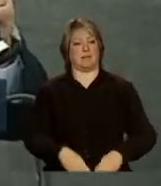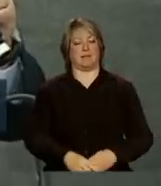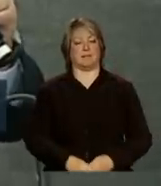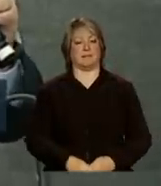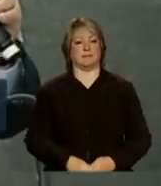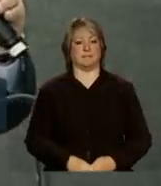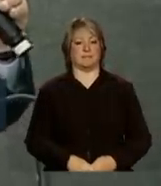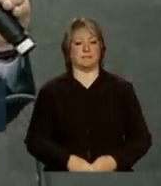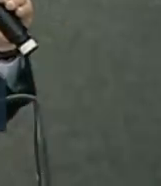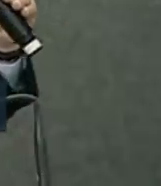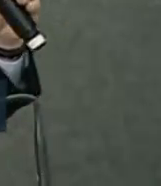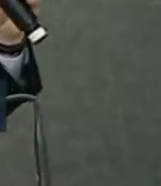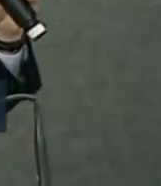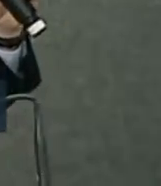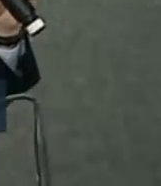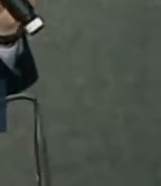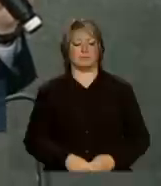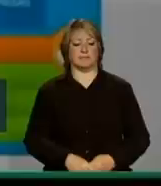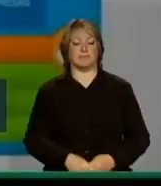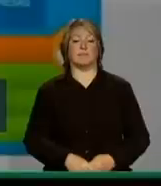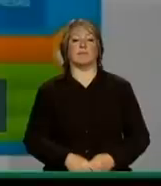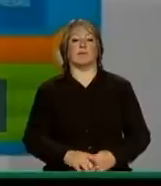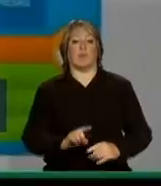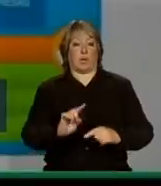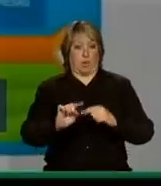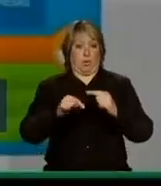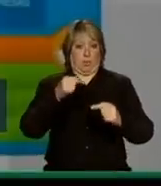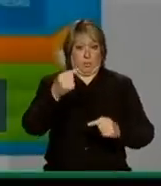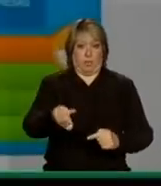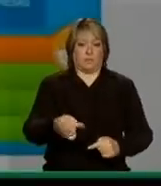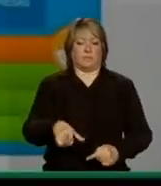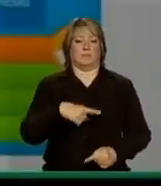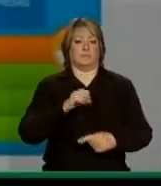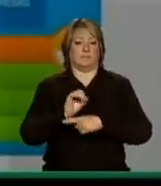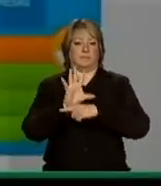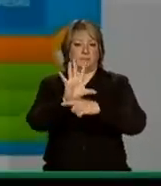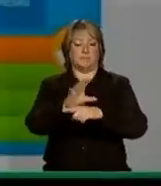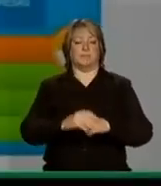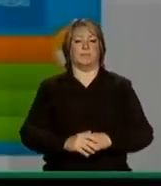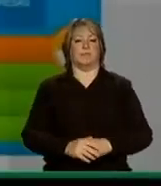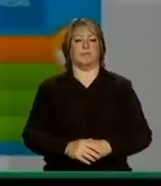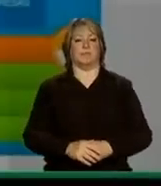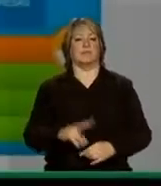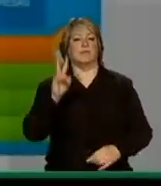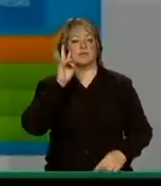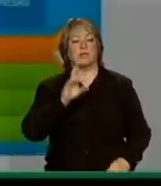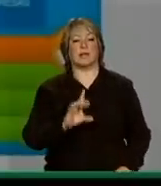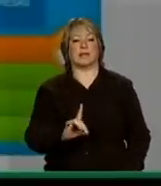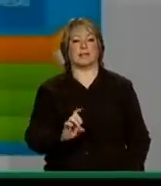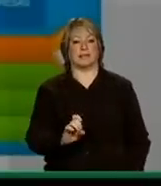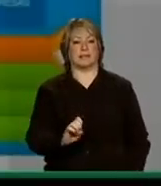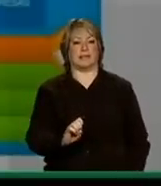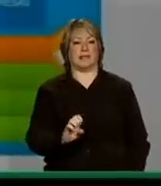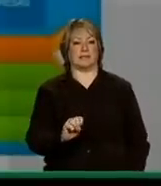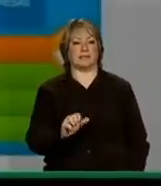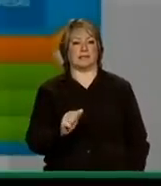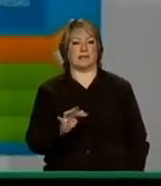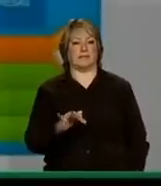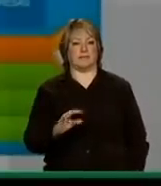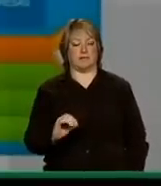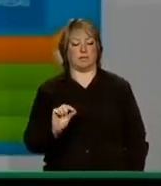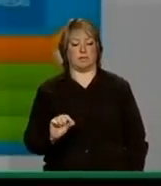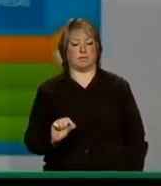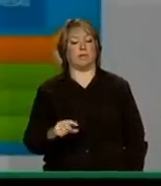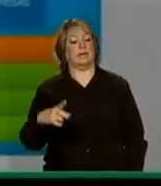ande no próximo ponto desafio tudo que nós fazemos dentro da Visão só tem um